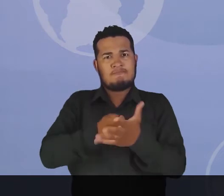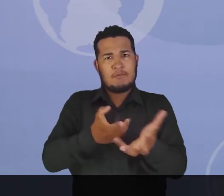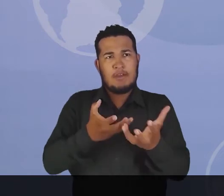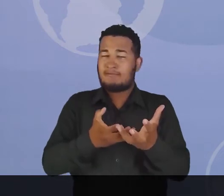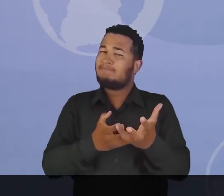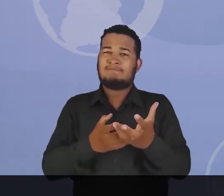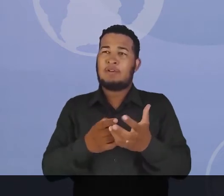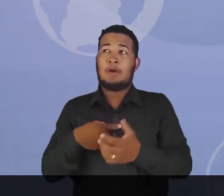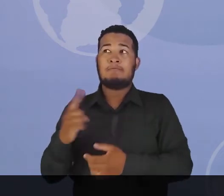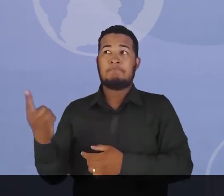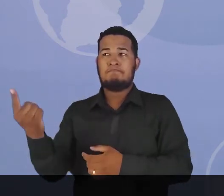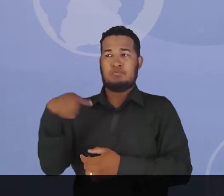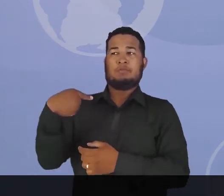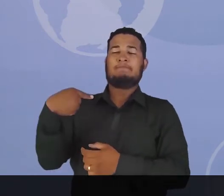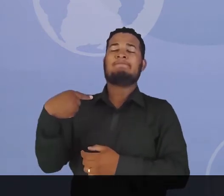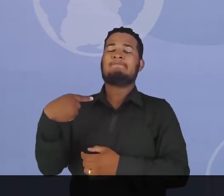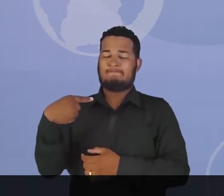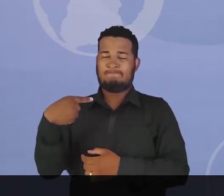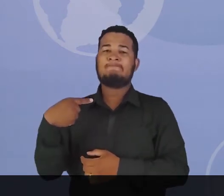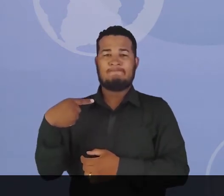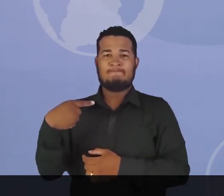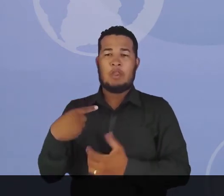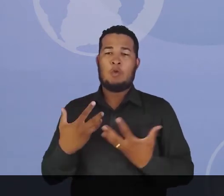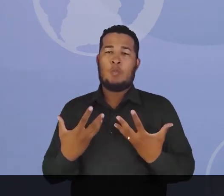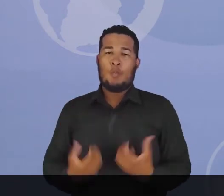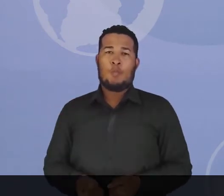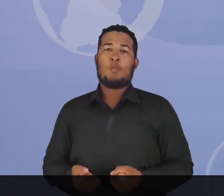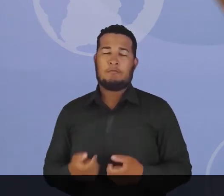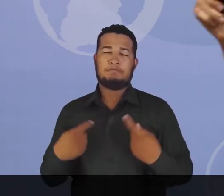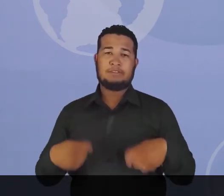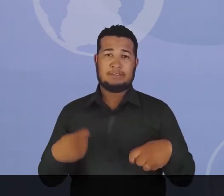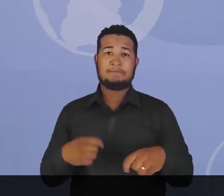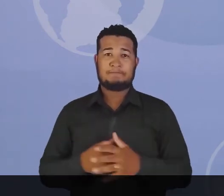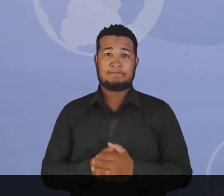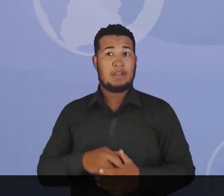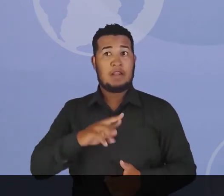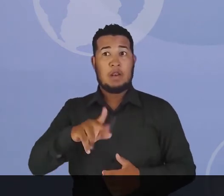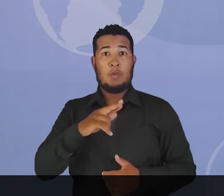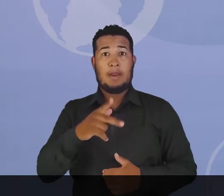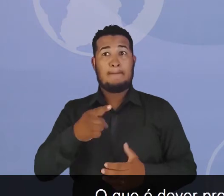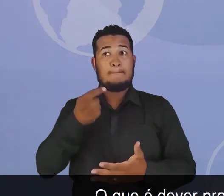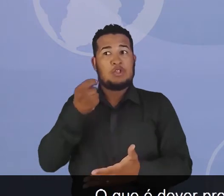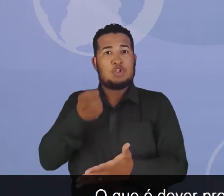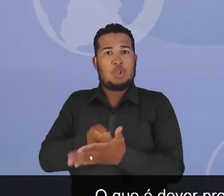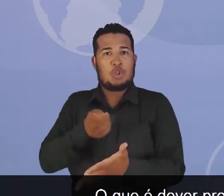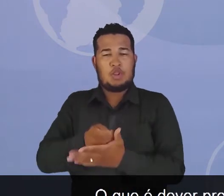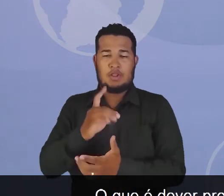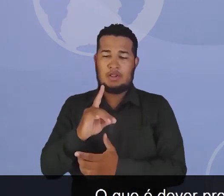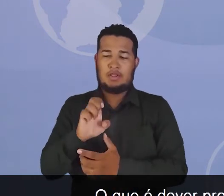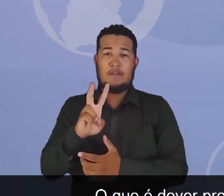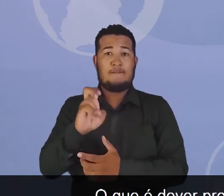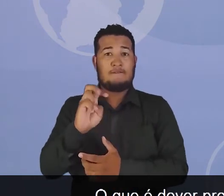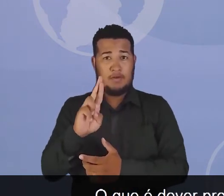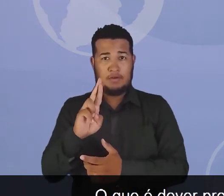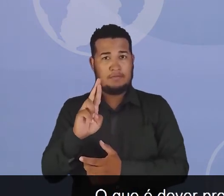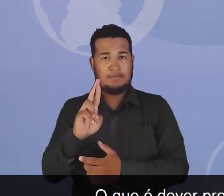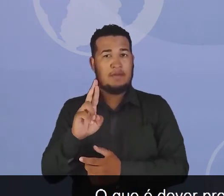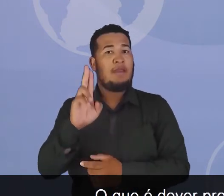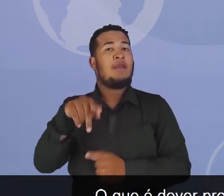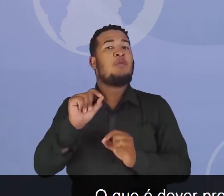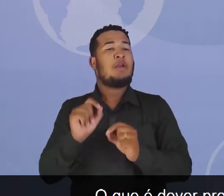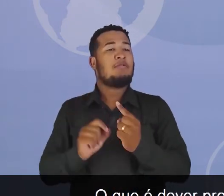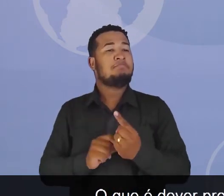É uma obrigação que está vindo de fora de você. Isso não é dever. O que é dever para o Kant? São